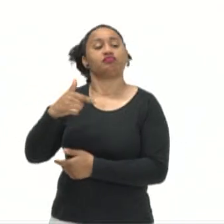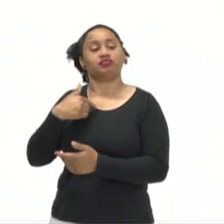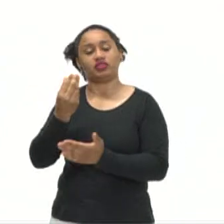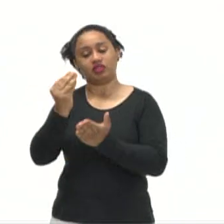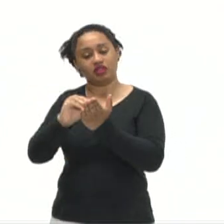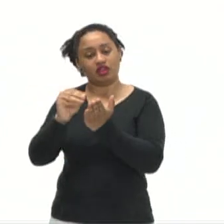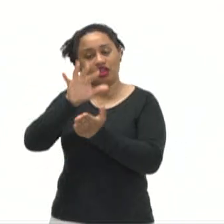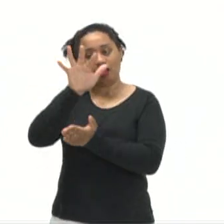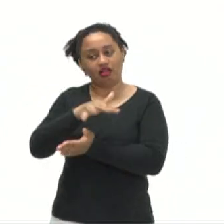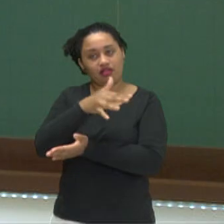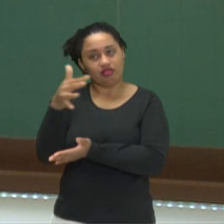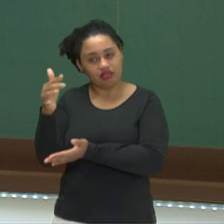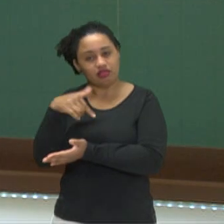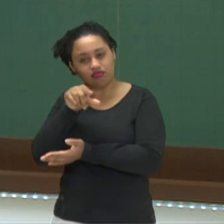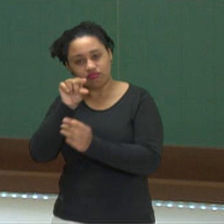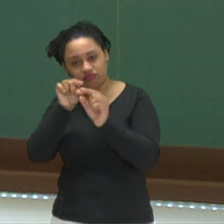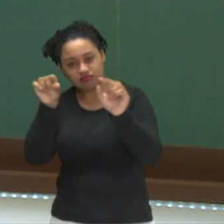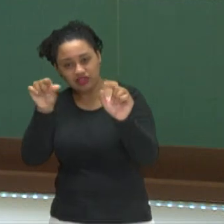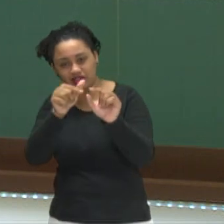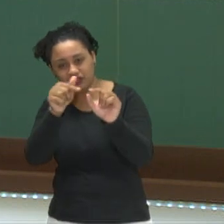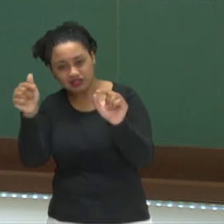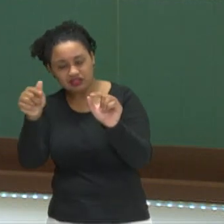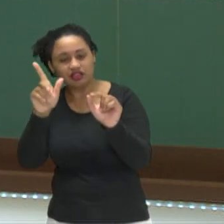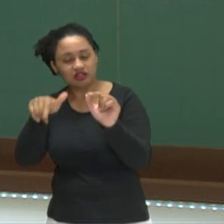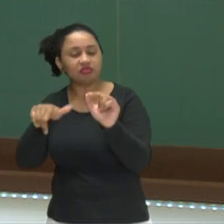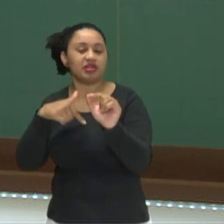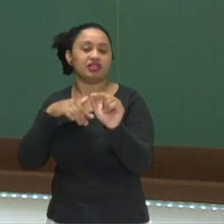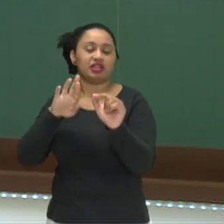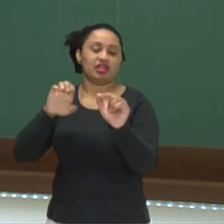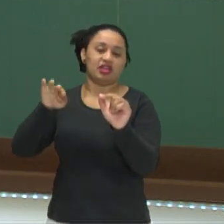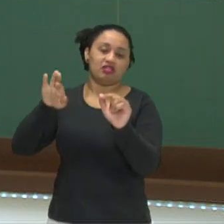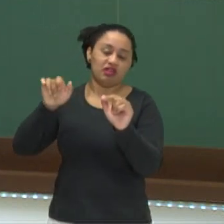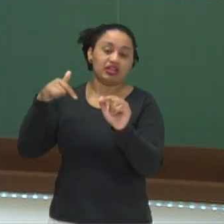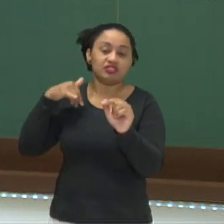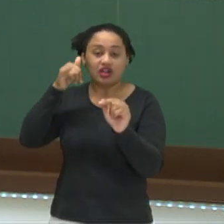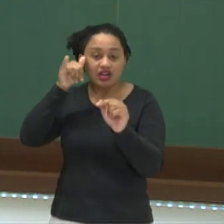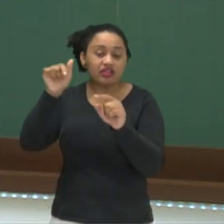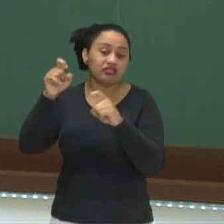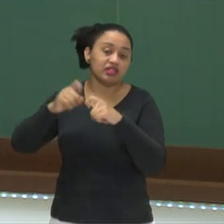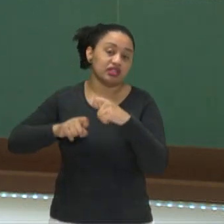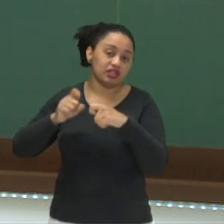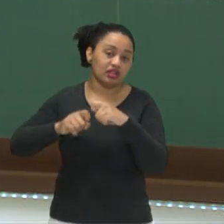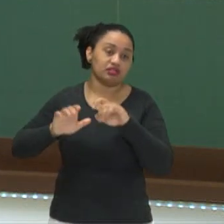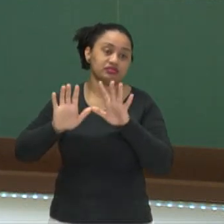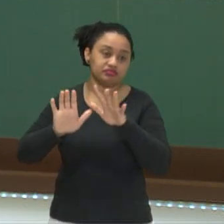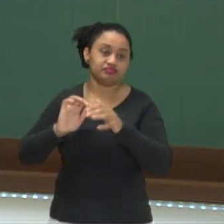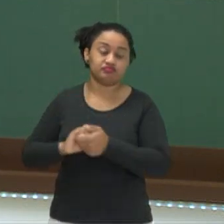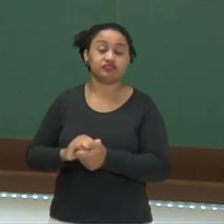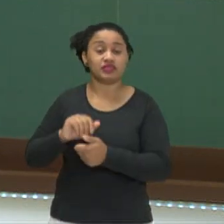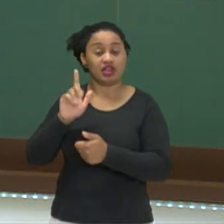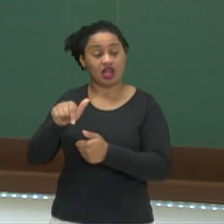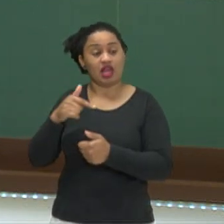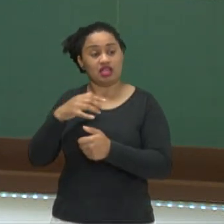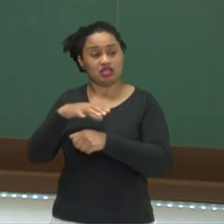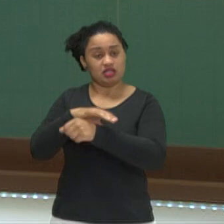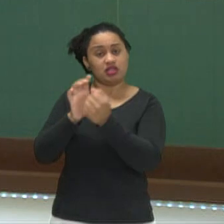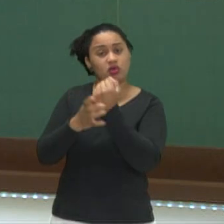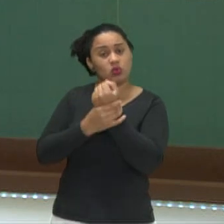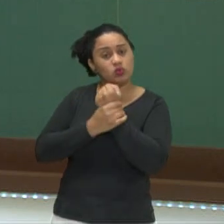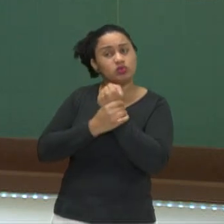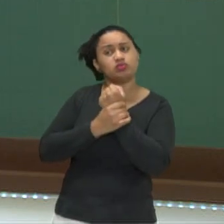no calendário, naquela semana fértil, ela vai evitar ter relação. É um método